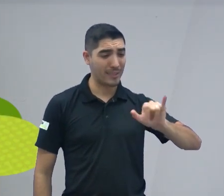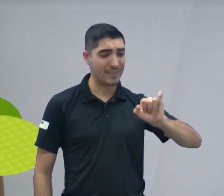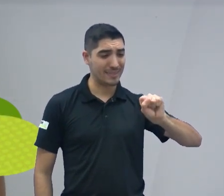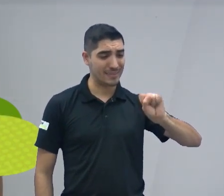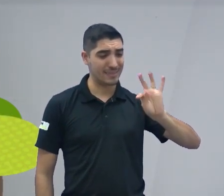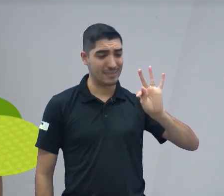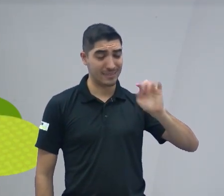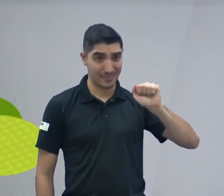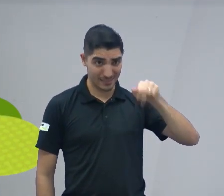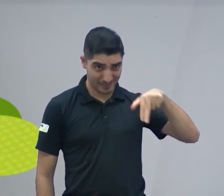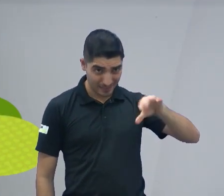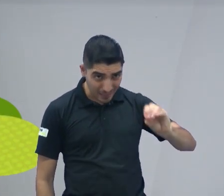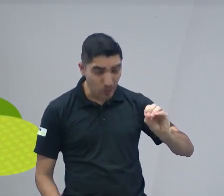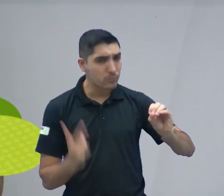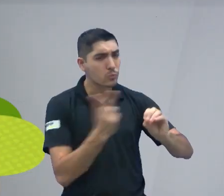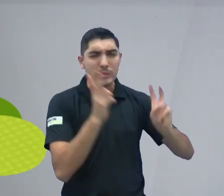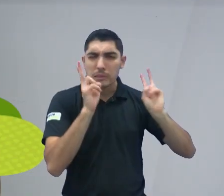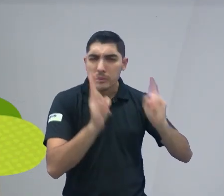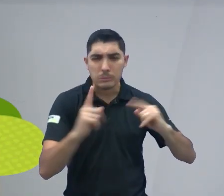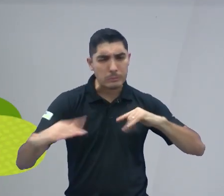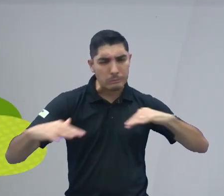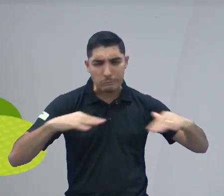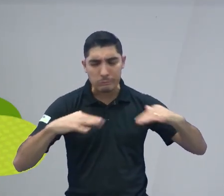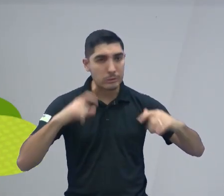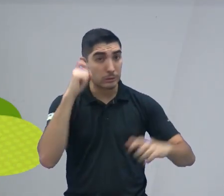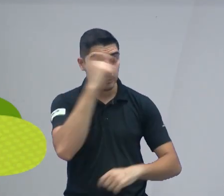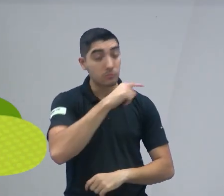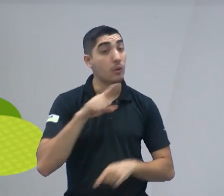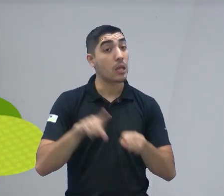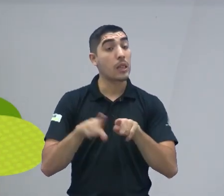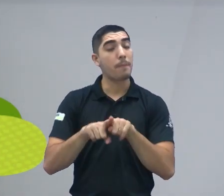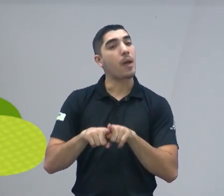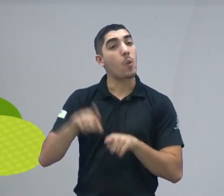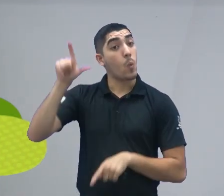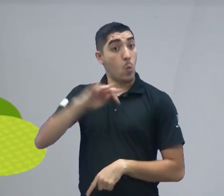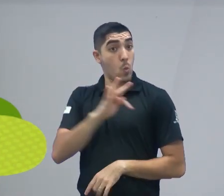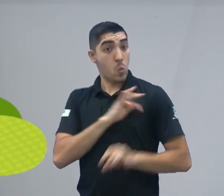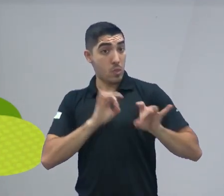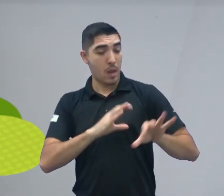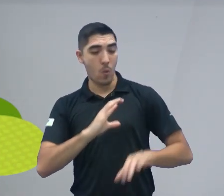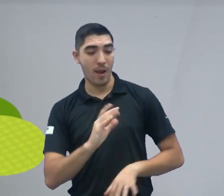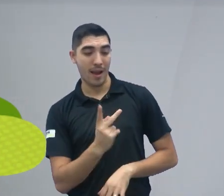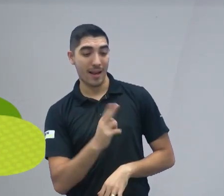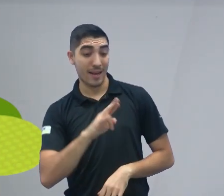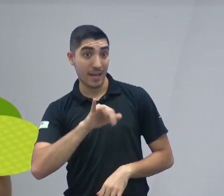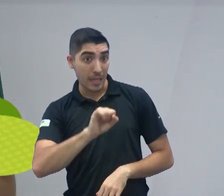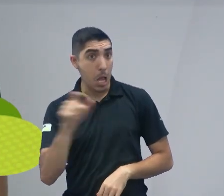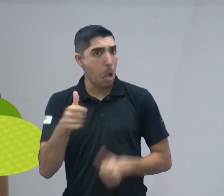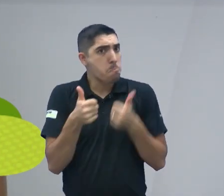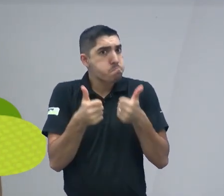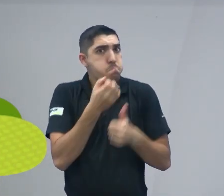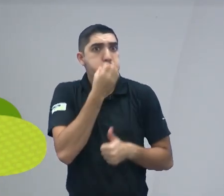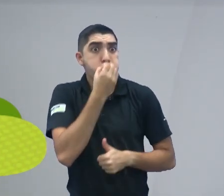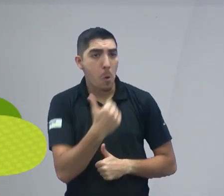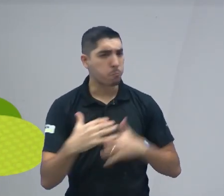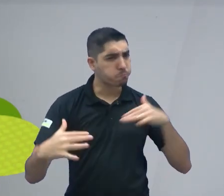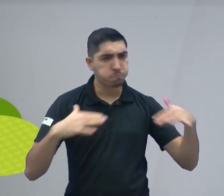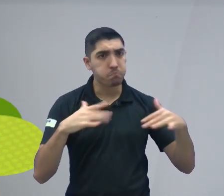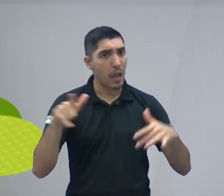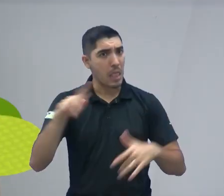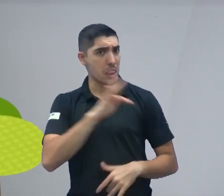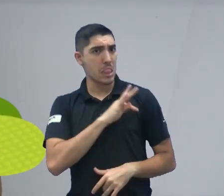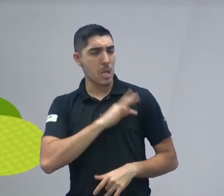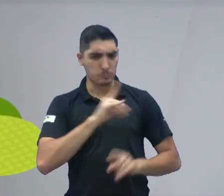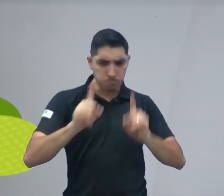o Cris, que está arranhando do Inglês e está muito bem dentro de quadra, tem que arrumar mais uma vitória para esse time e aproveitar essa sequência boa dentro